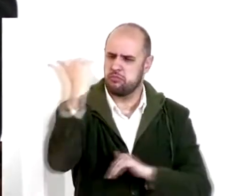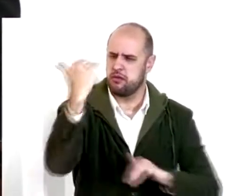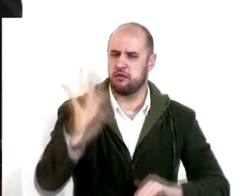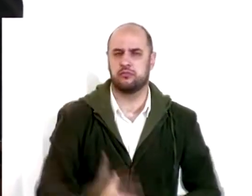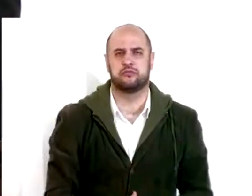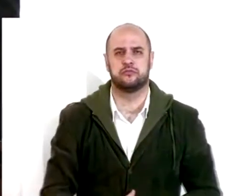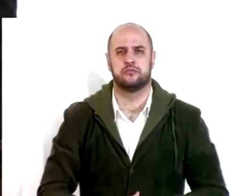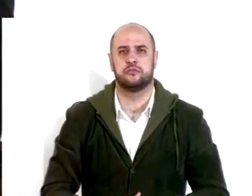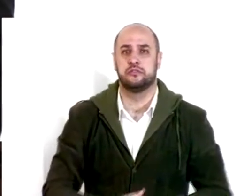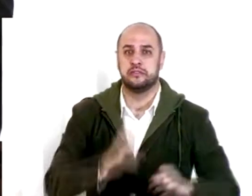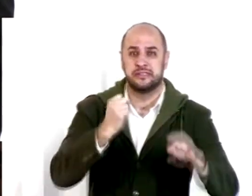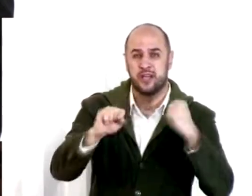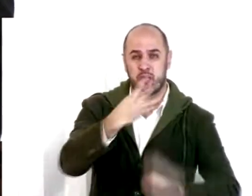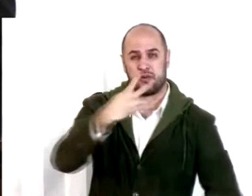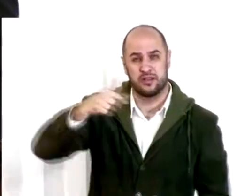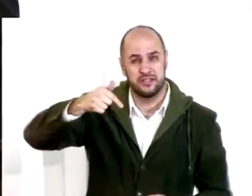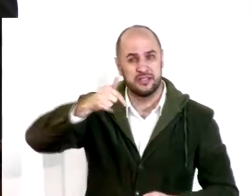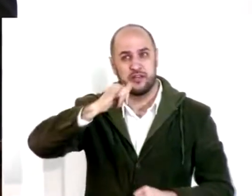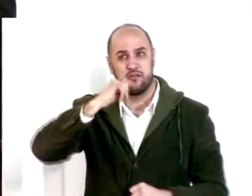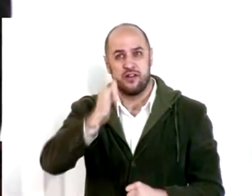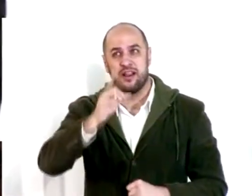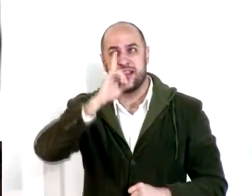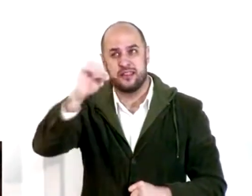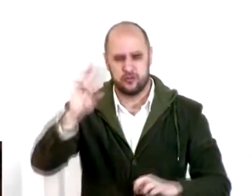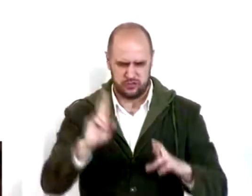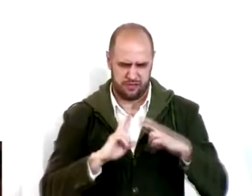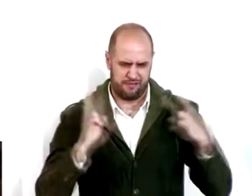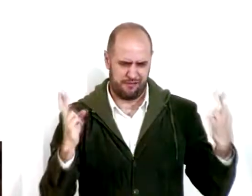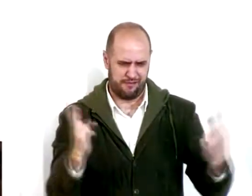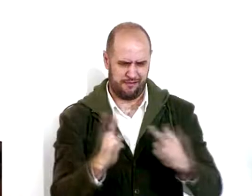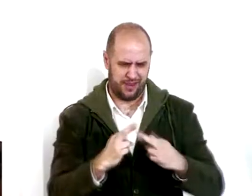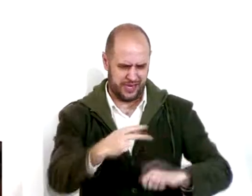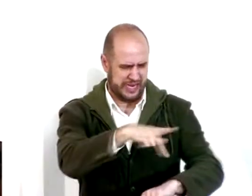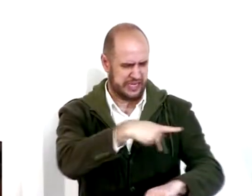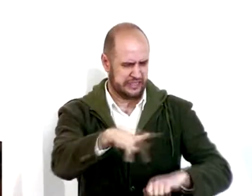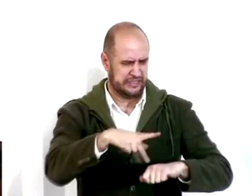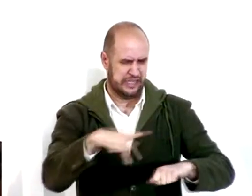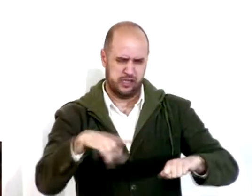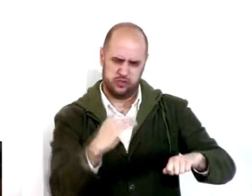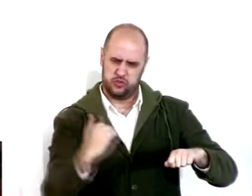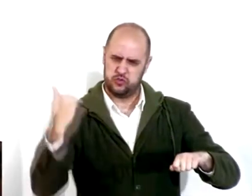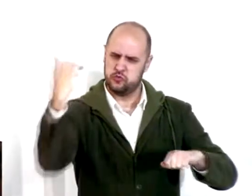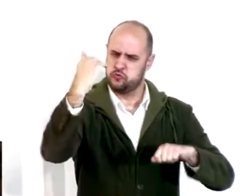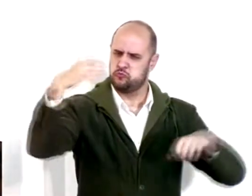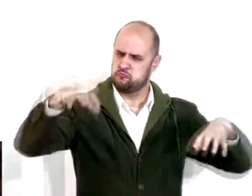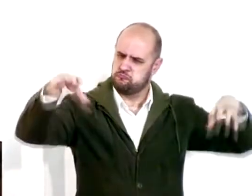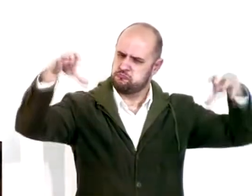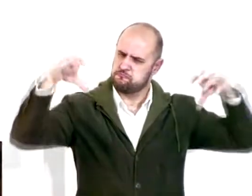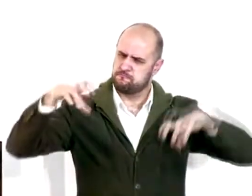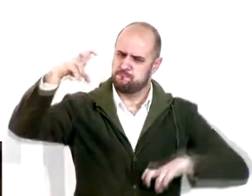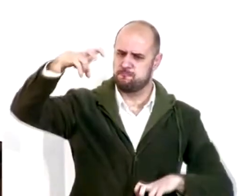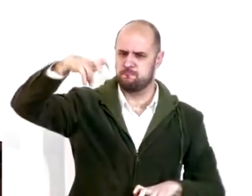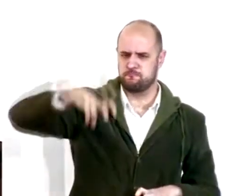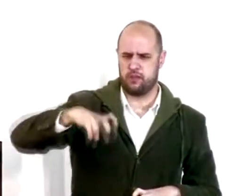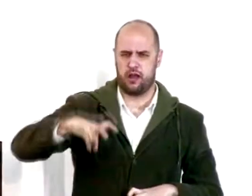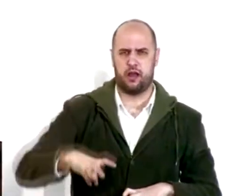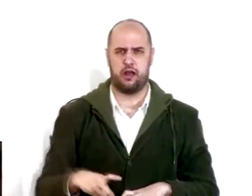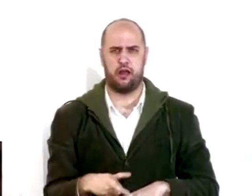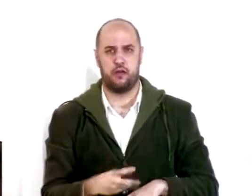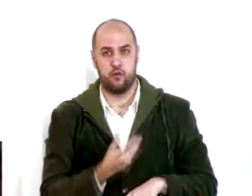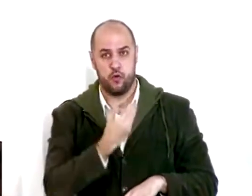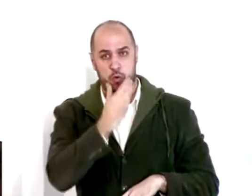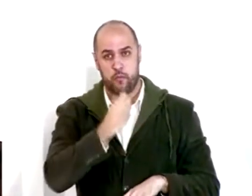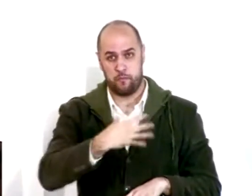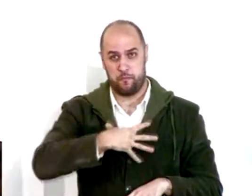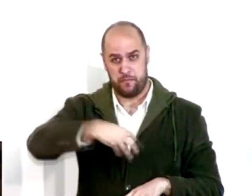Deus reina sobre as nações. Deus se assenta sobre o seu santo trono. Os príncipes dos povos